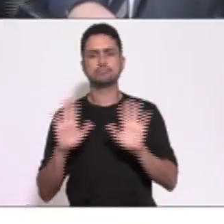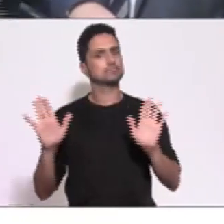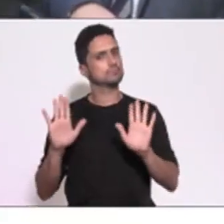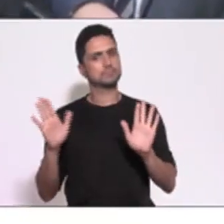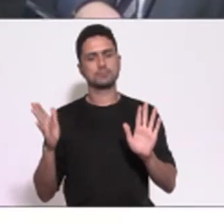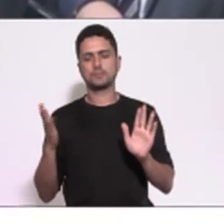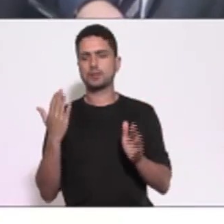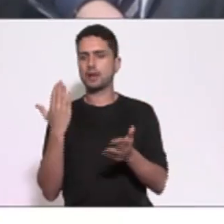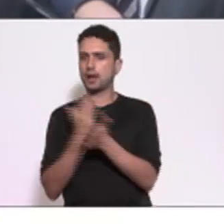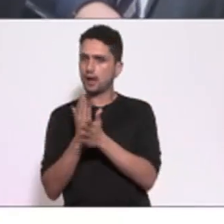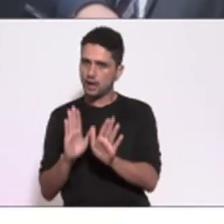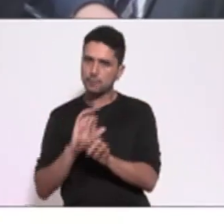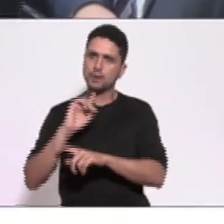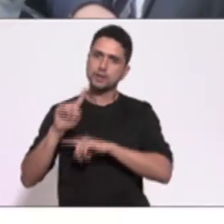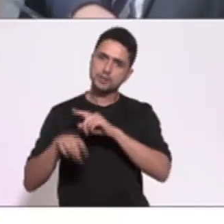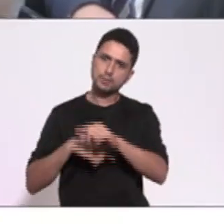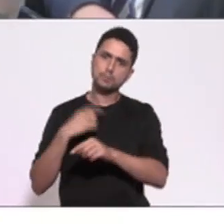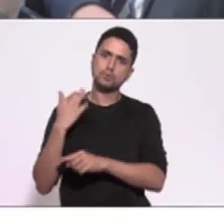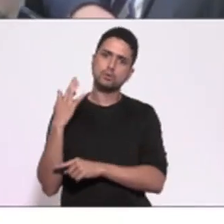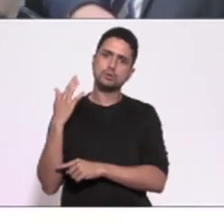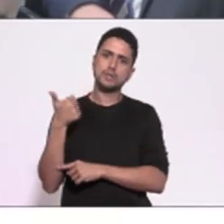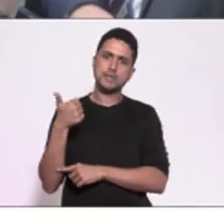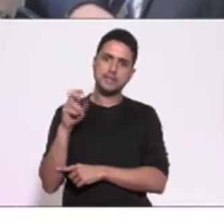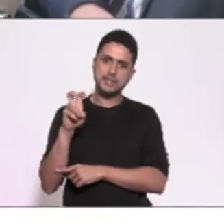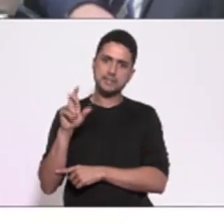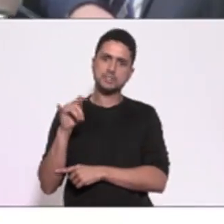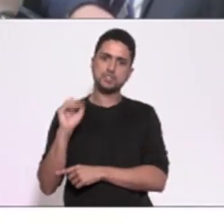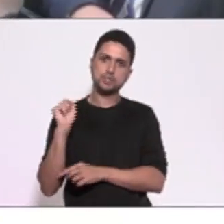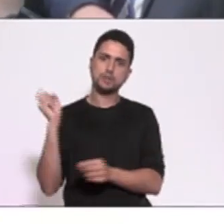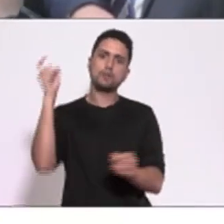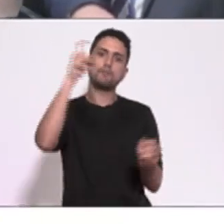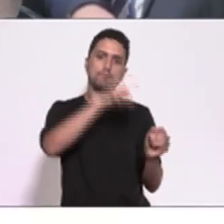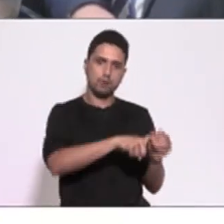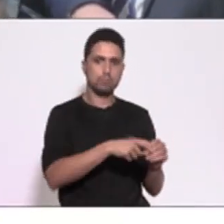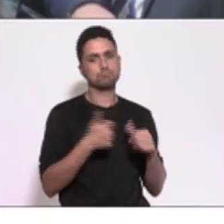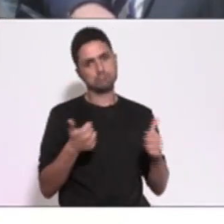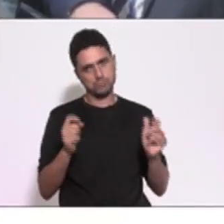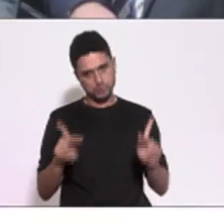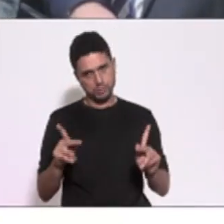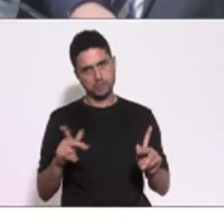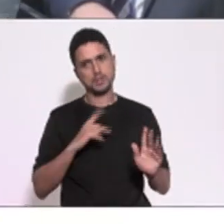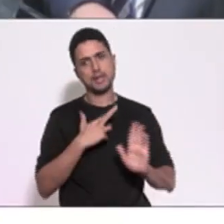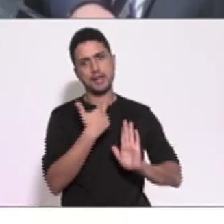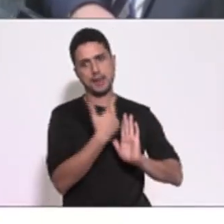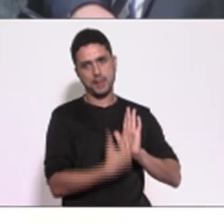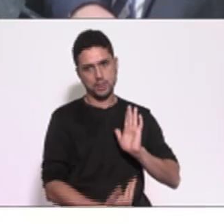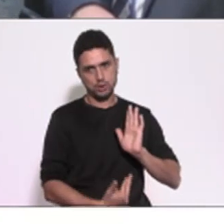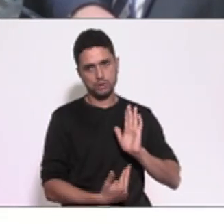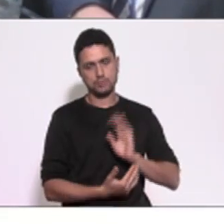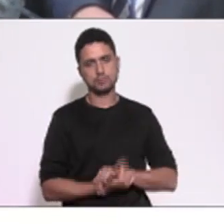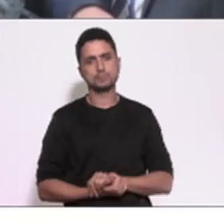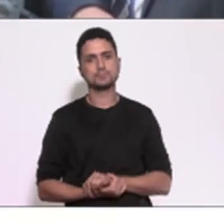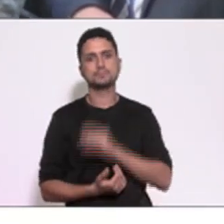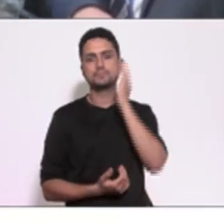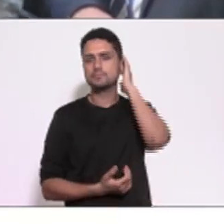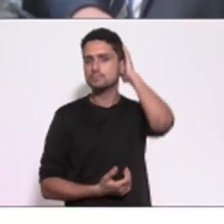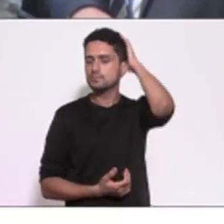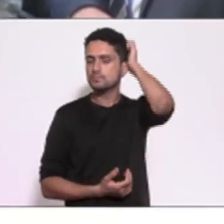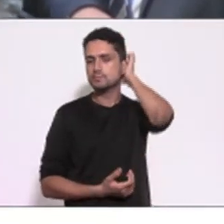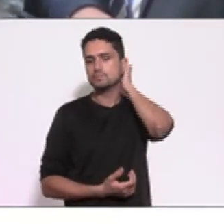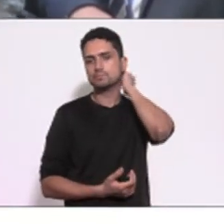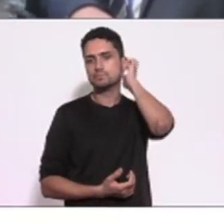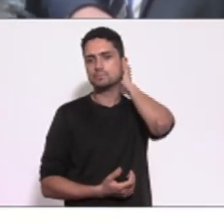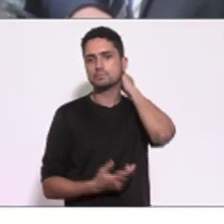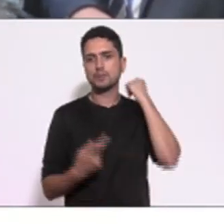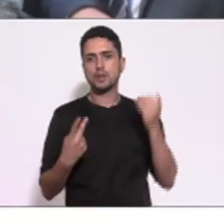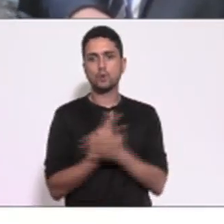suspende e a gente depois dá 15 dias para fazer o relatório. As suspensões que